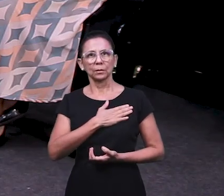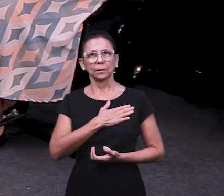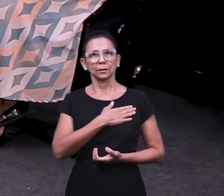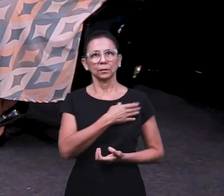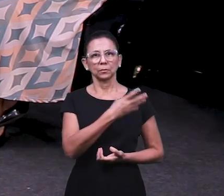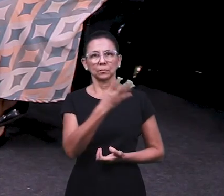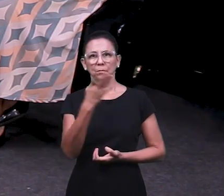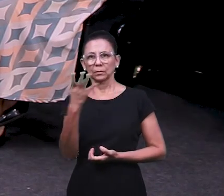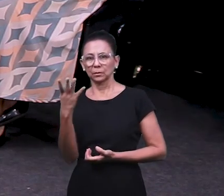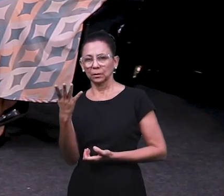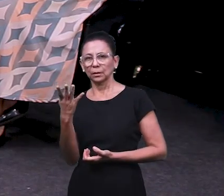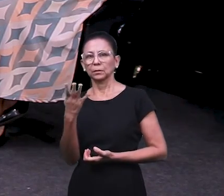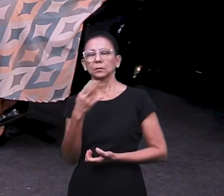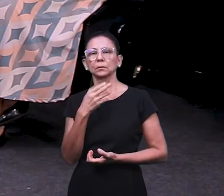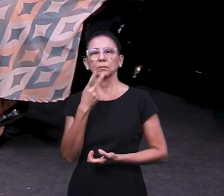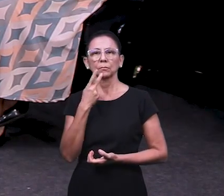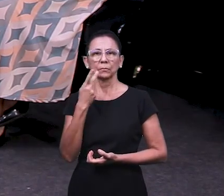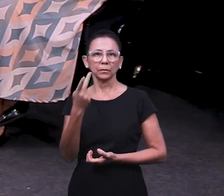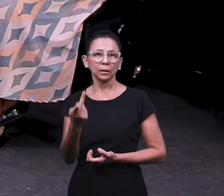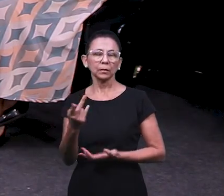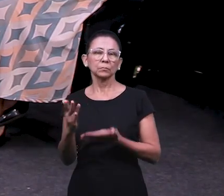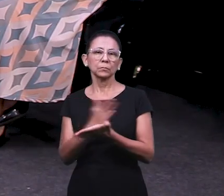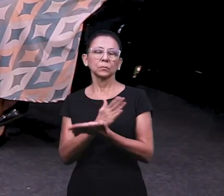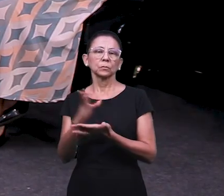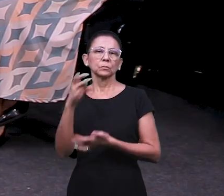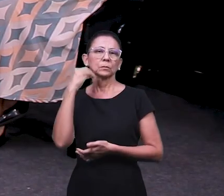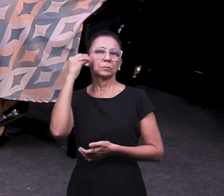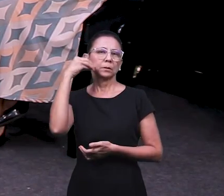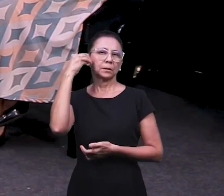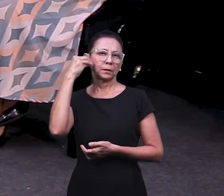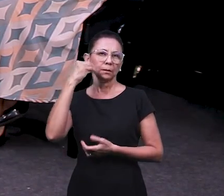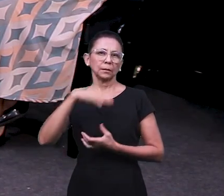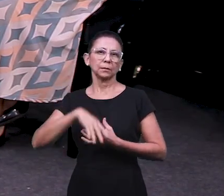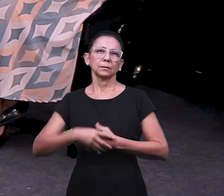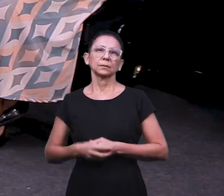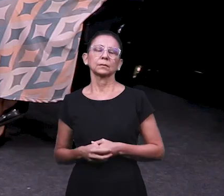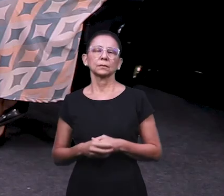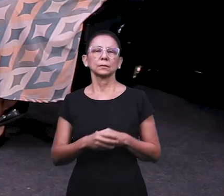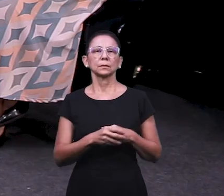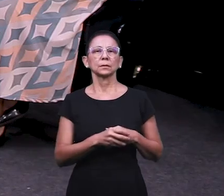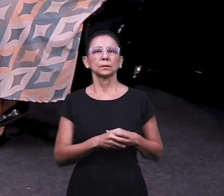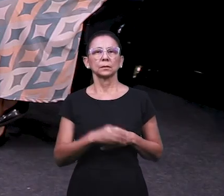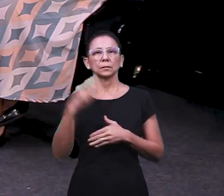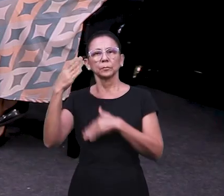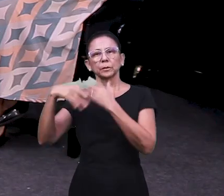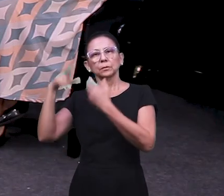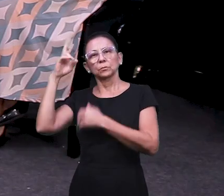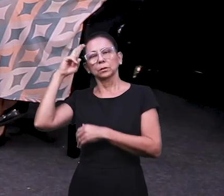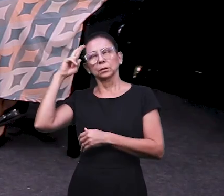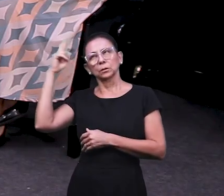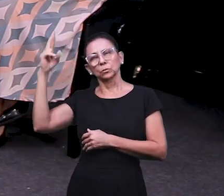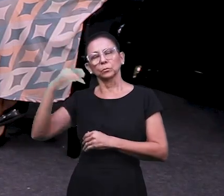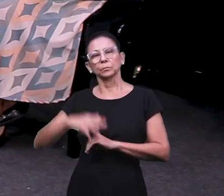vontade para vocês falarem sobre algumas experiências com o Senhor vividas no contexto desse projeto.